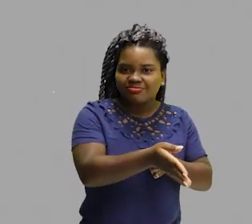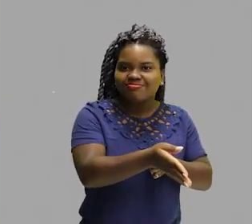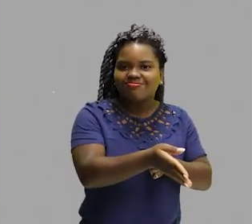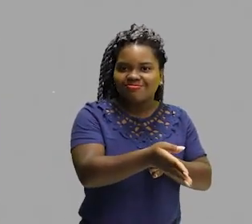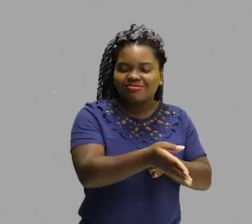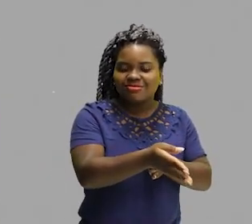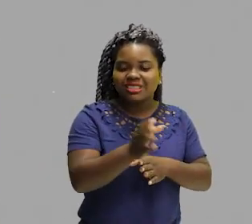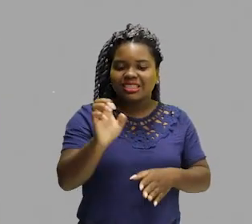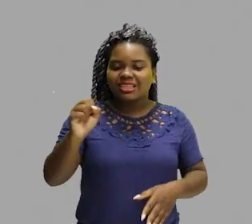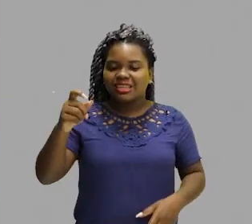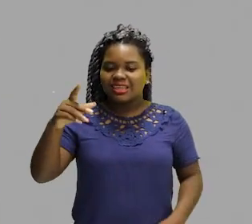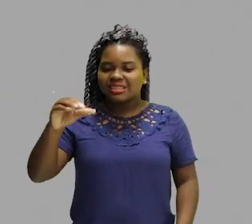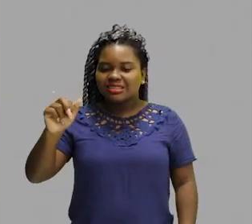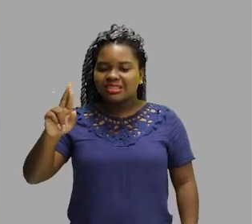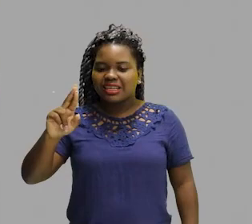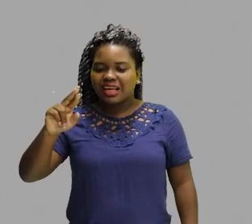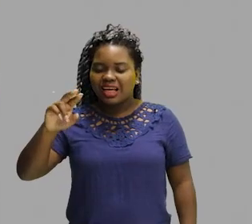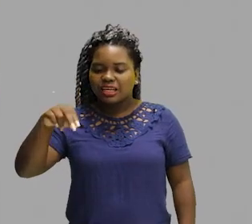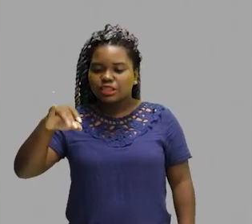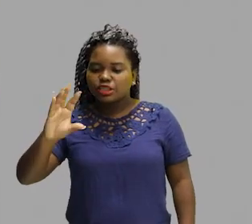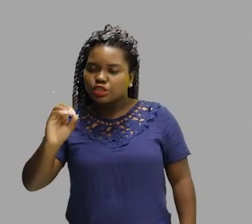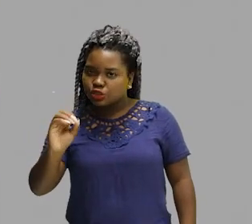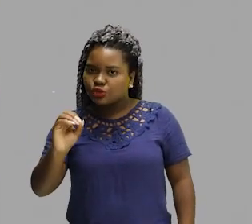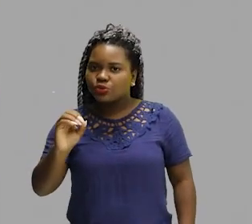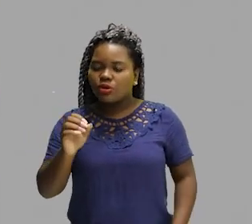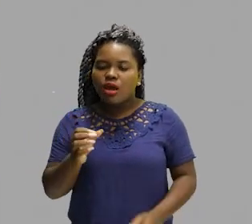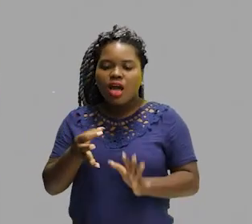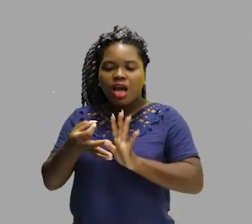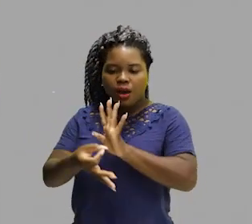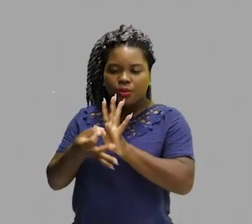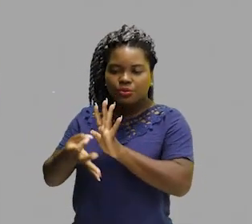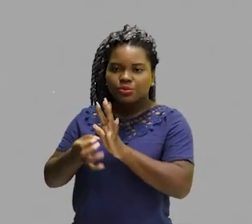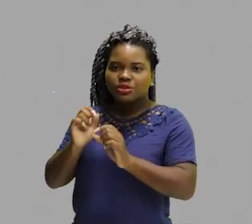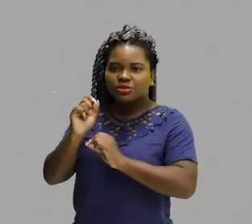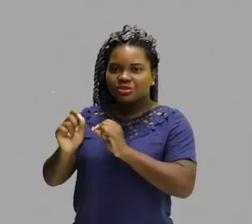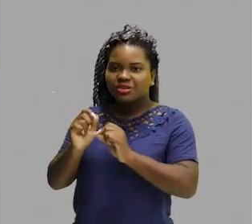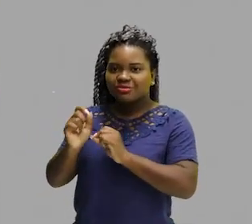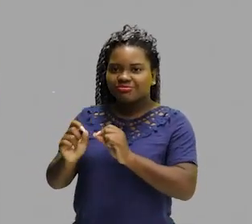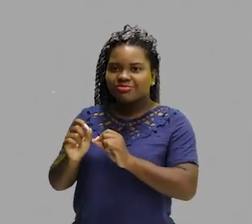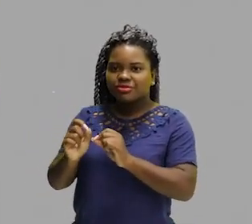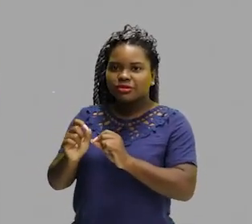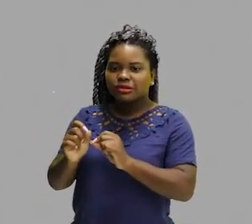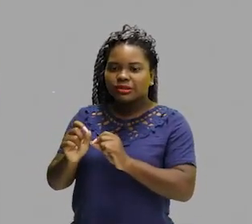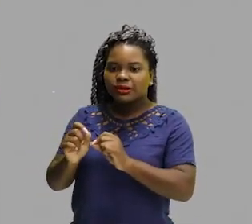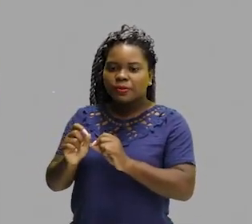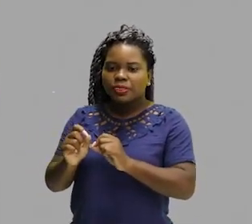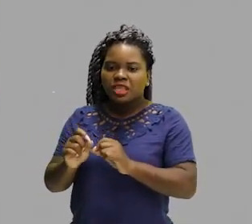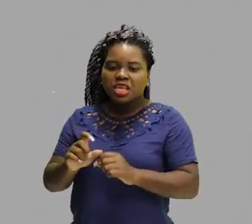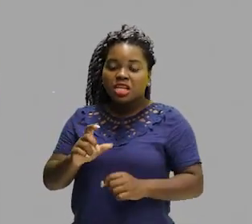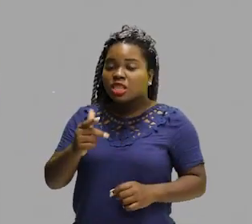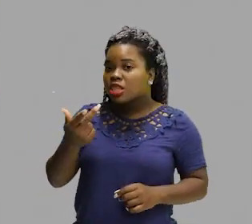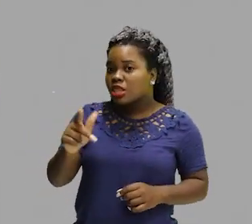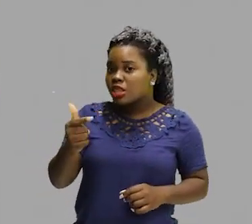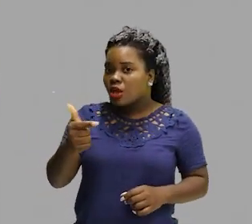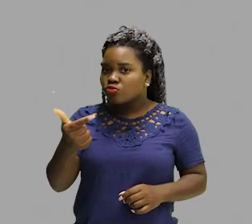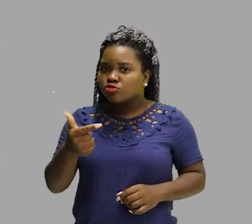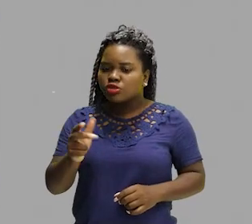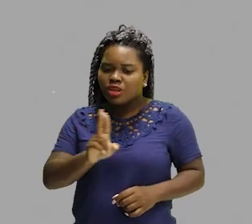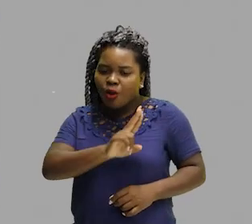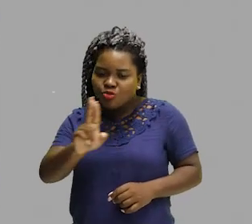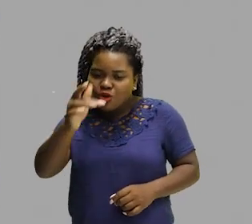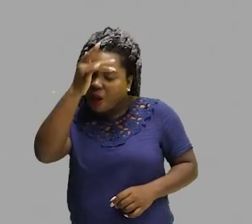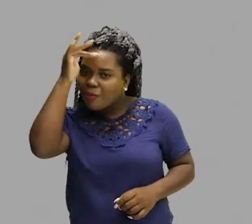de escárnio eram aquelas críticas feitas indiretamente, não citava o nome da pessoa. Nós fizemos até